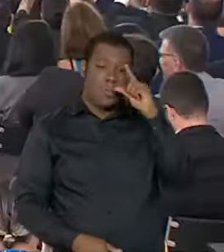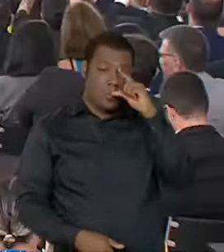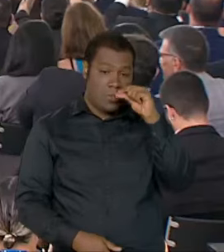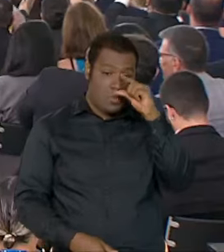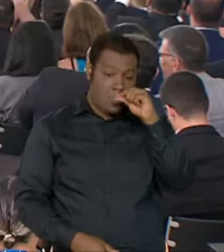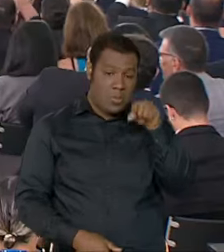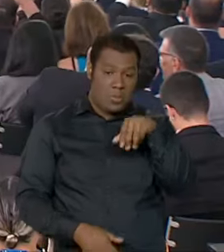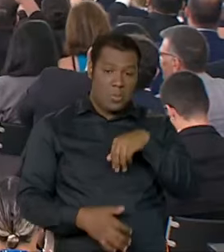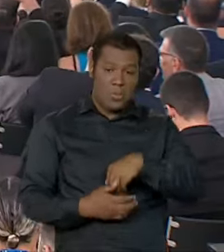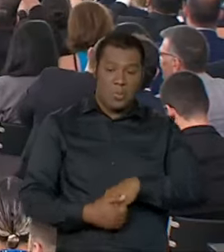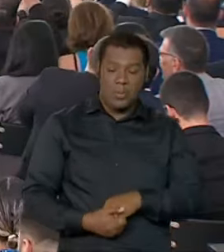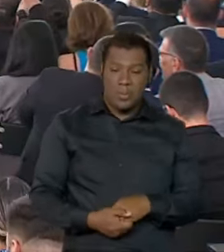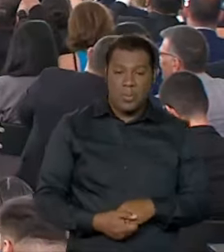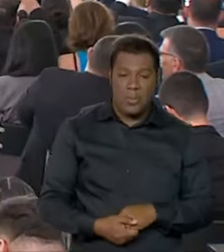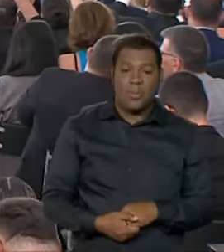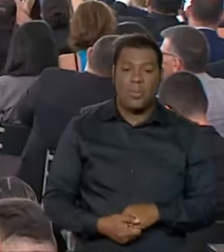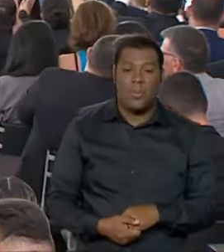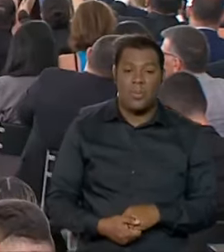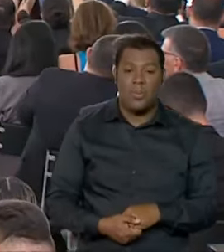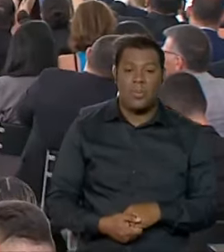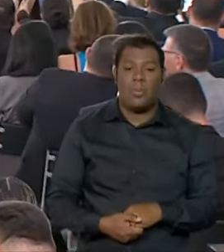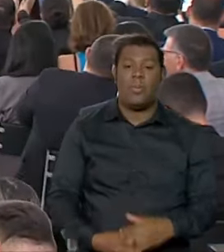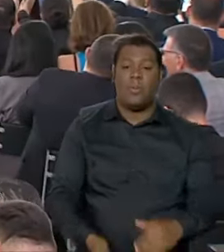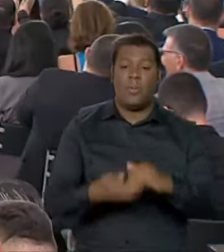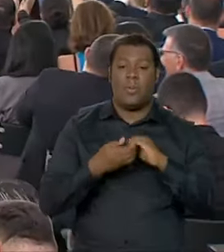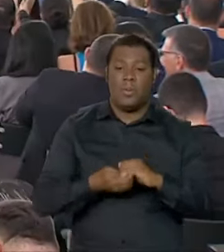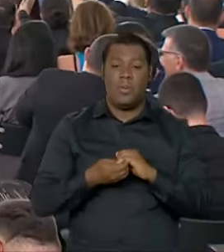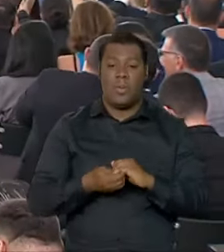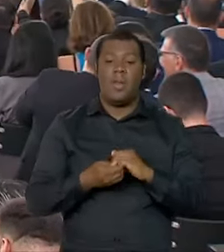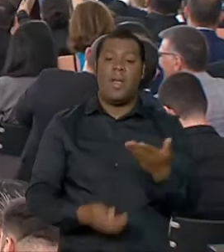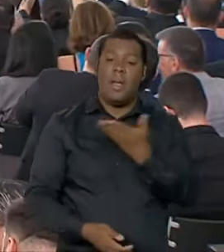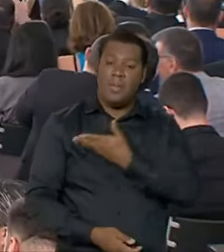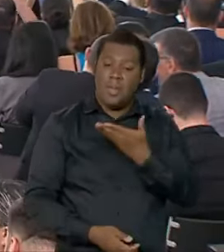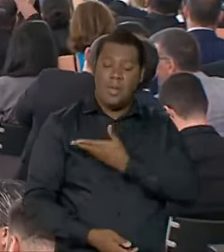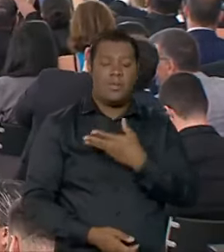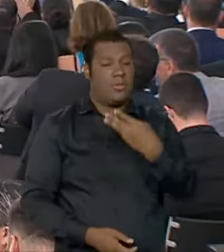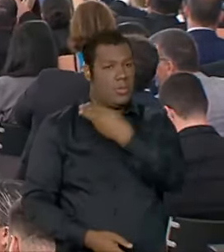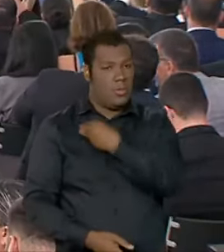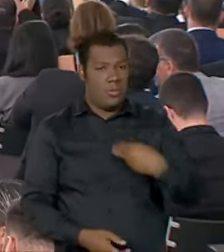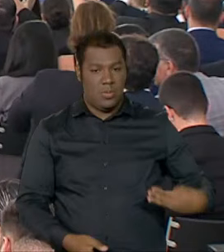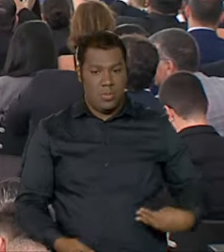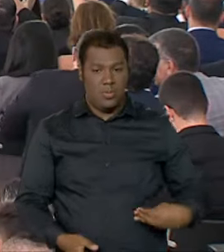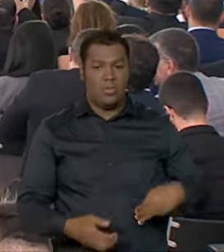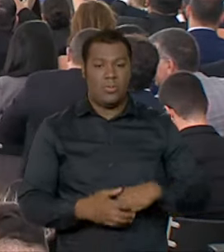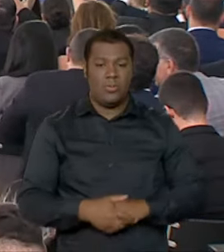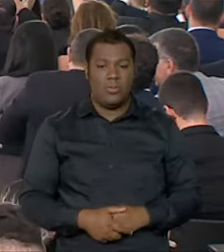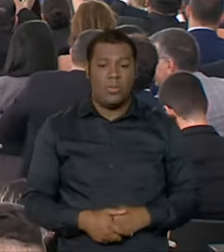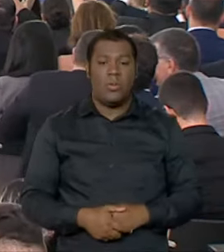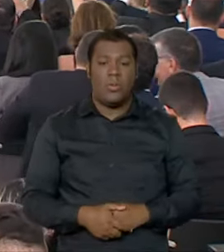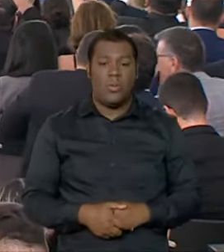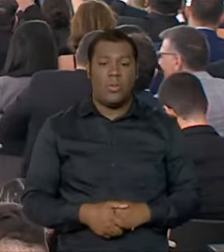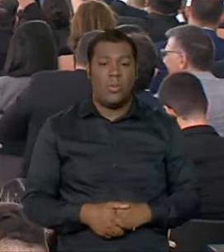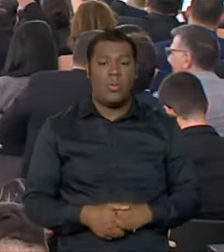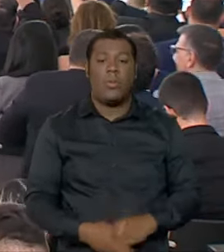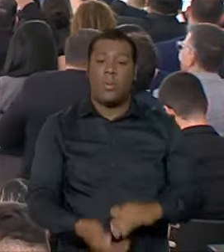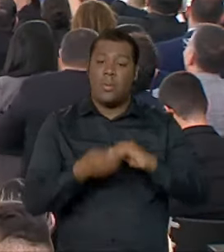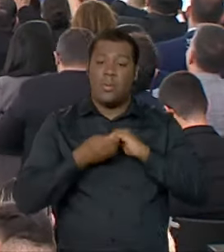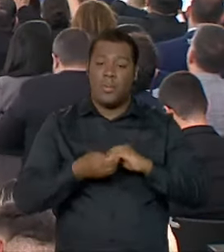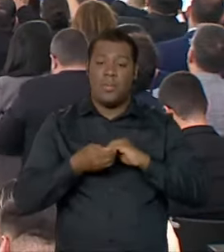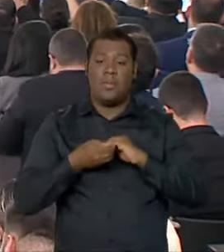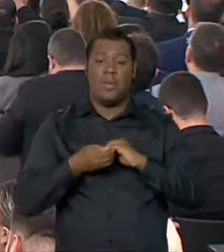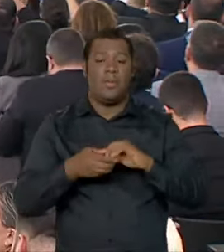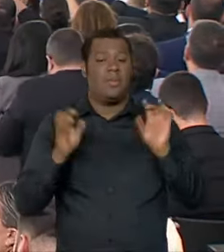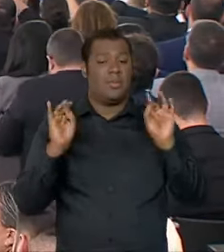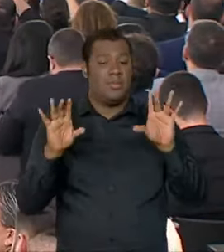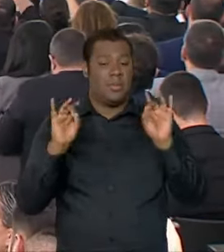presidente Geraldo Alckmin, ministro também, saudar os nossos colegas ministros. Vou comentar de maneira muito especial